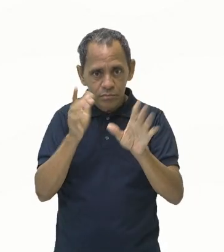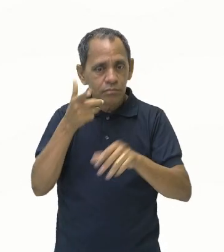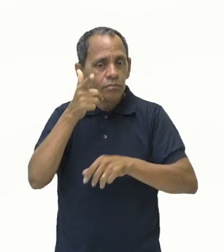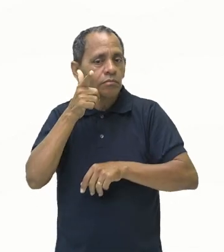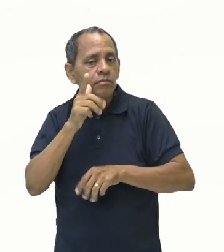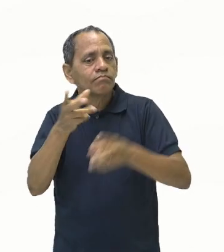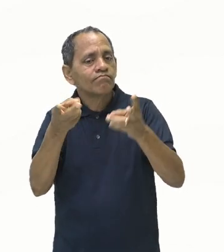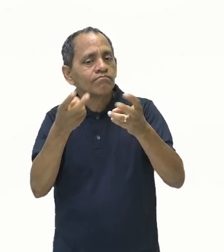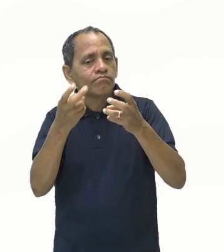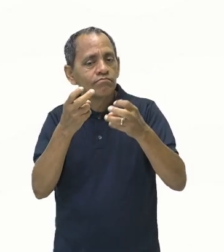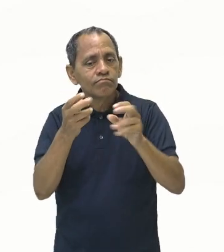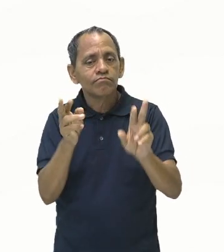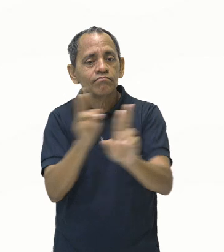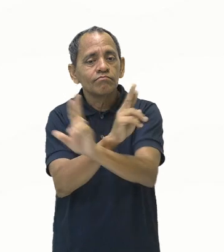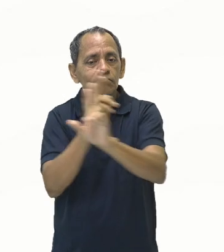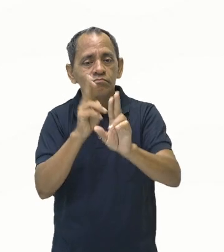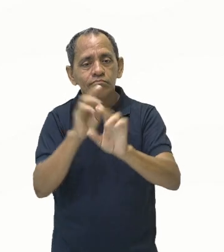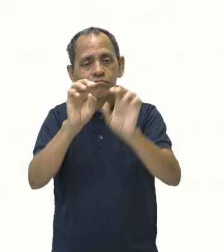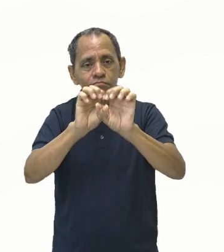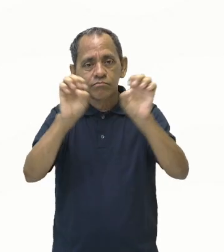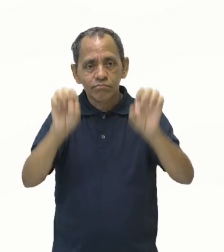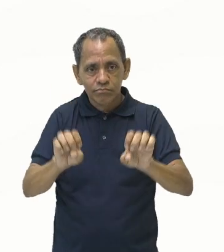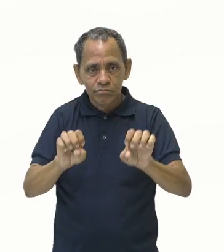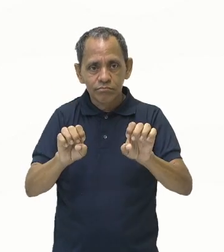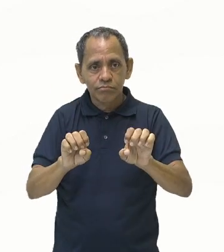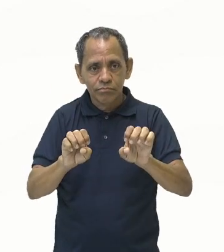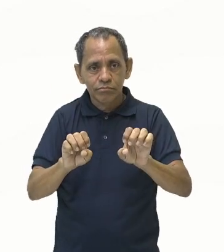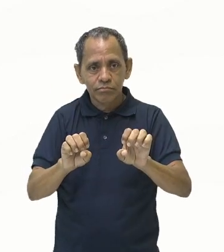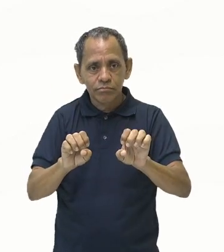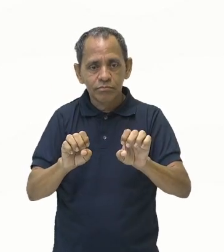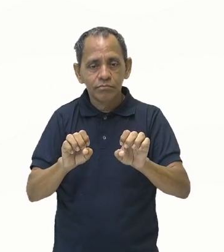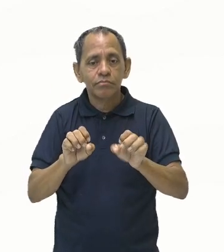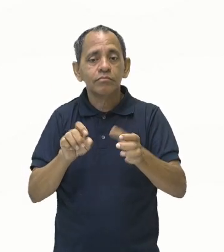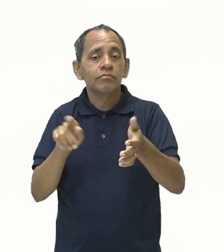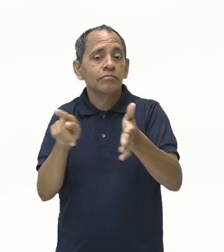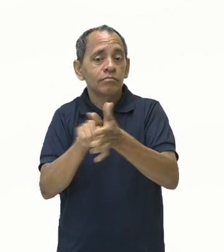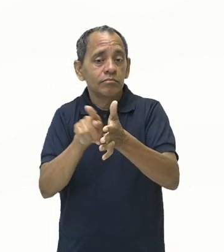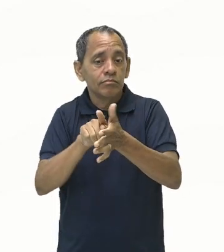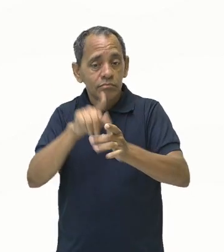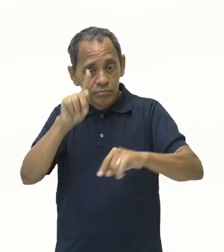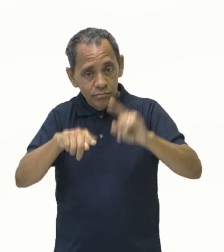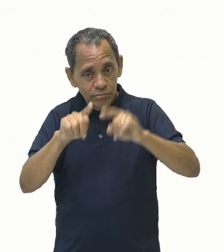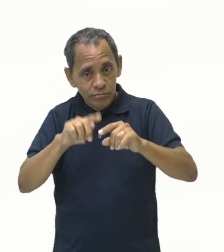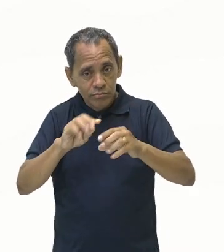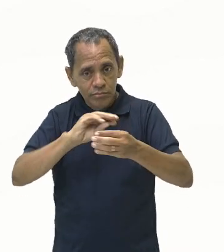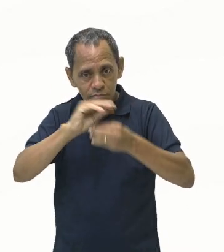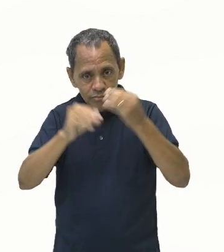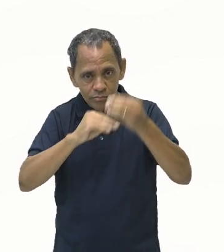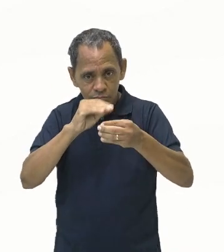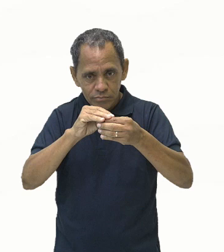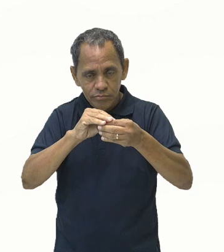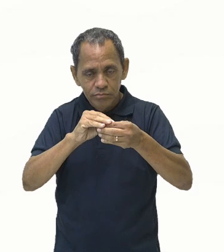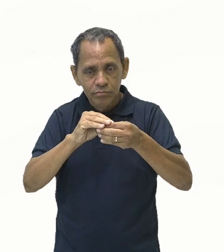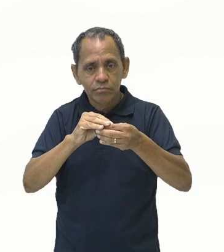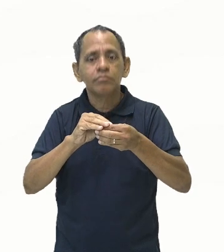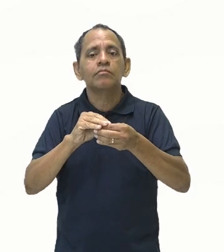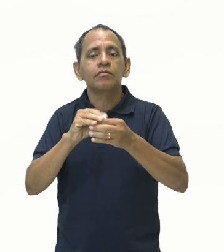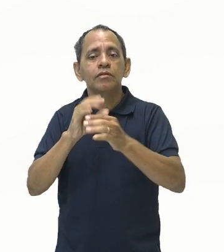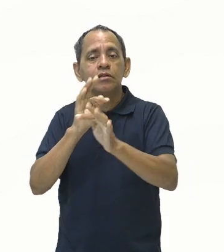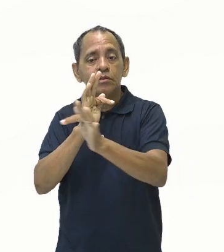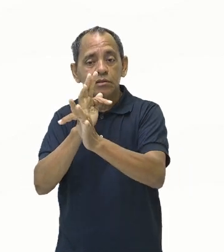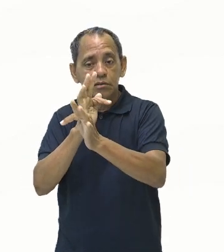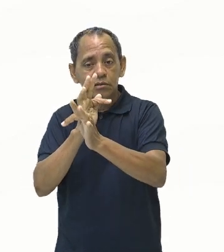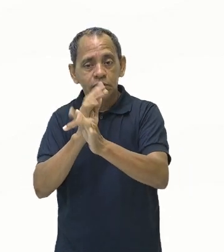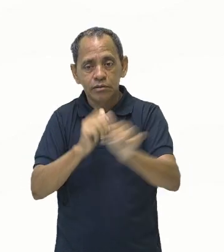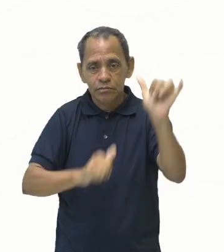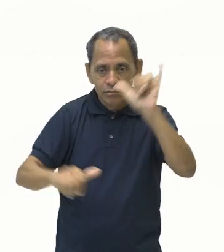entender a relação da estrutura com as propriedades físico-químicas. Professor,